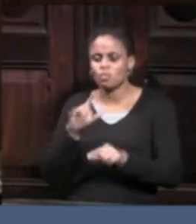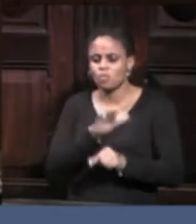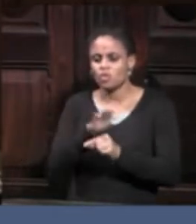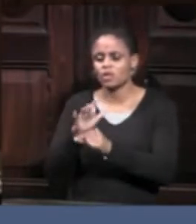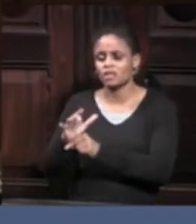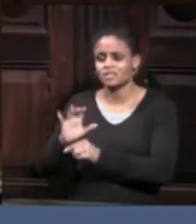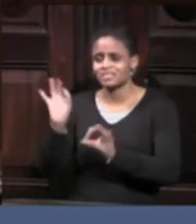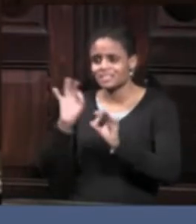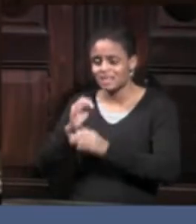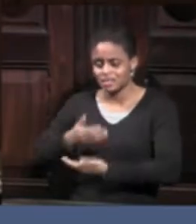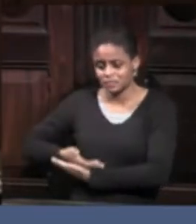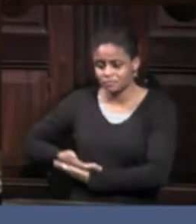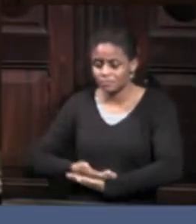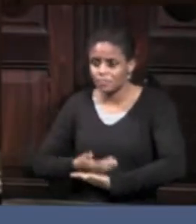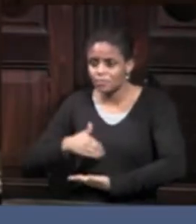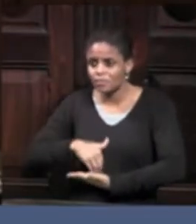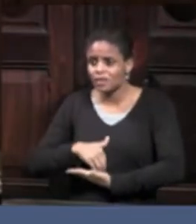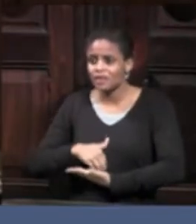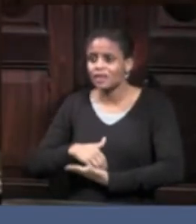insensatez atroz.